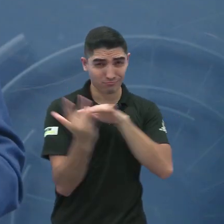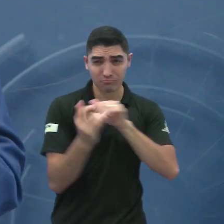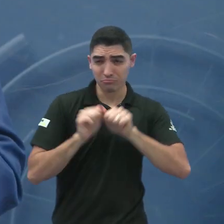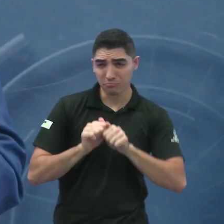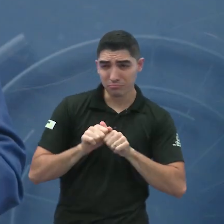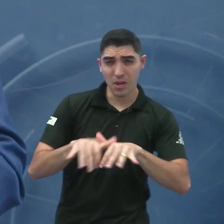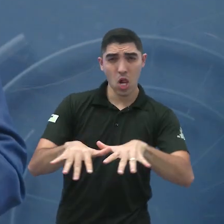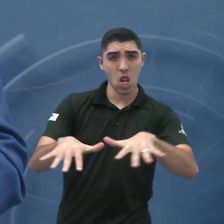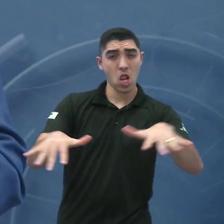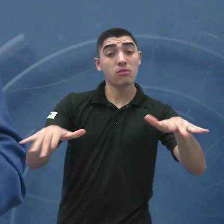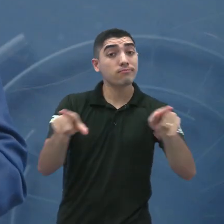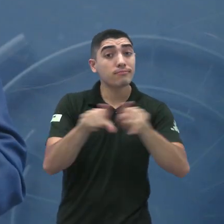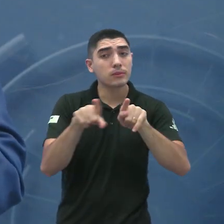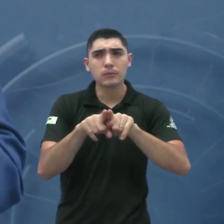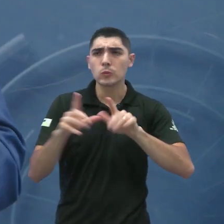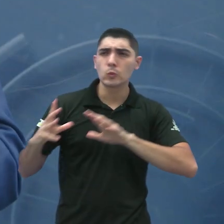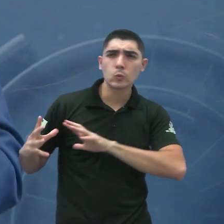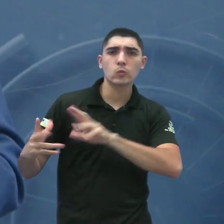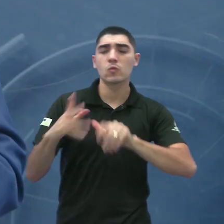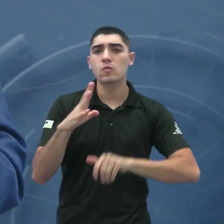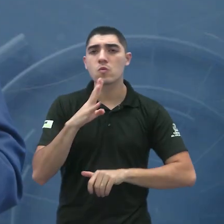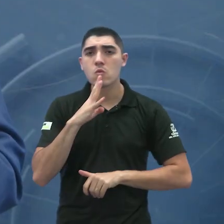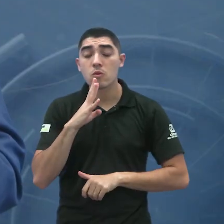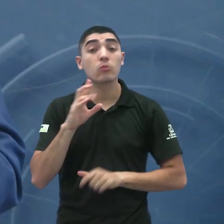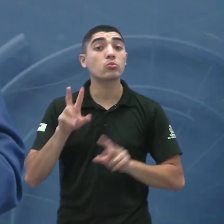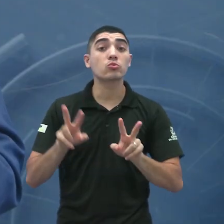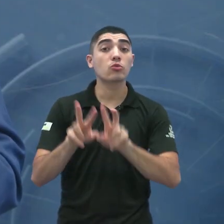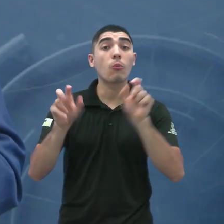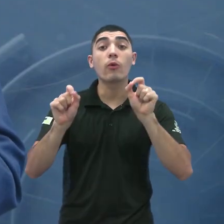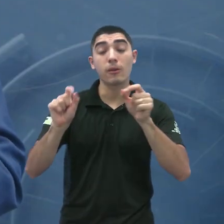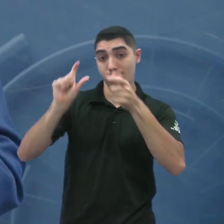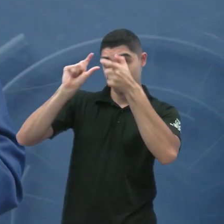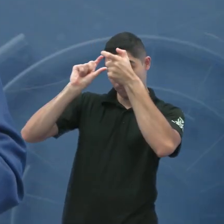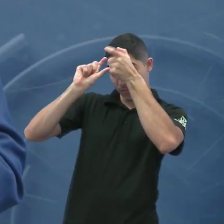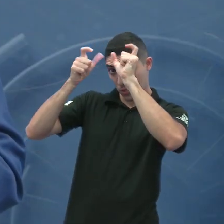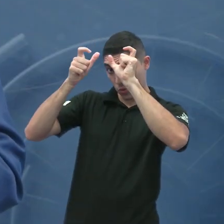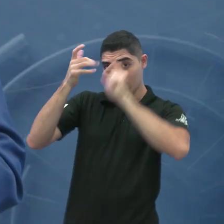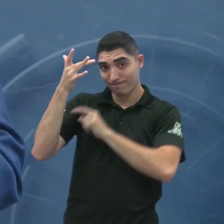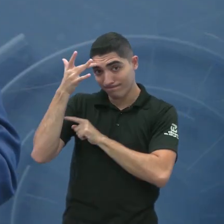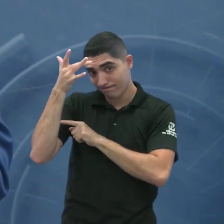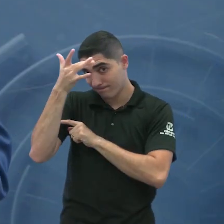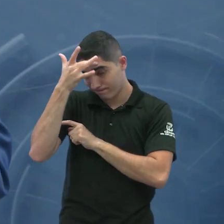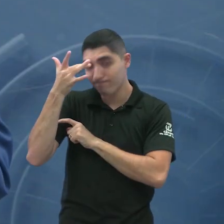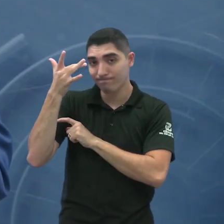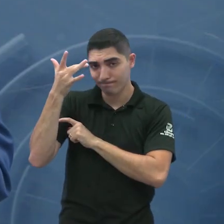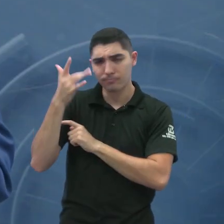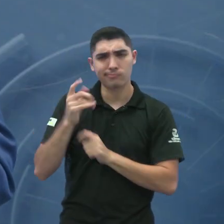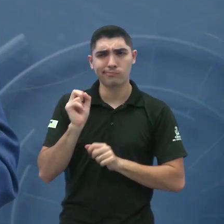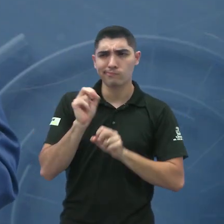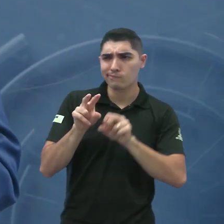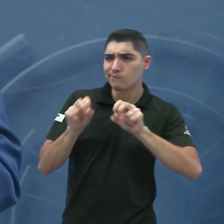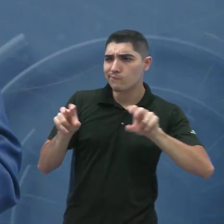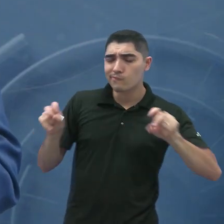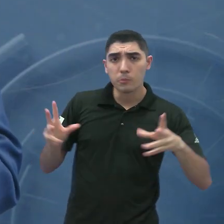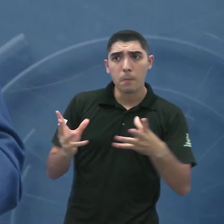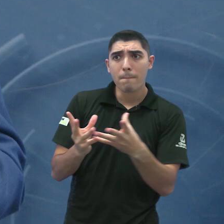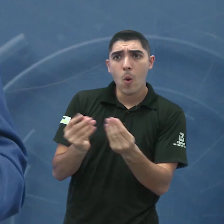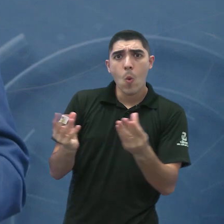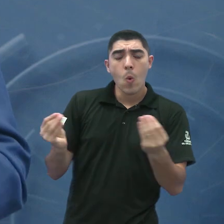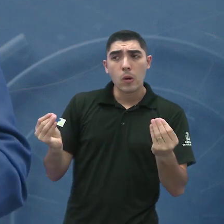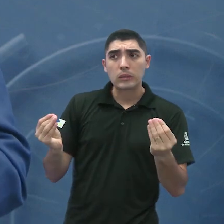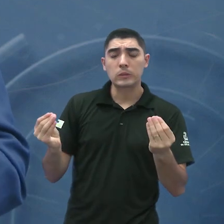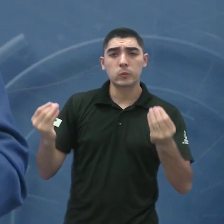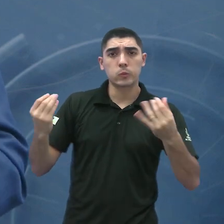conversas do dia a dia, a explosão dos transtornos mentais. A quantidade de casos assusta,